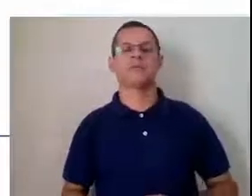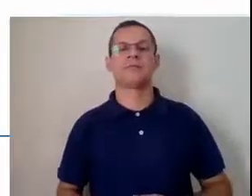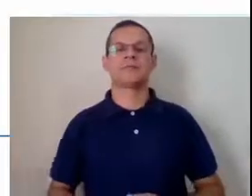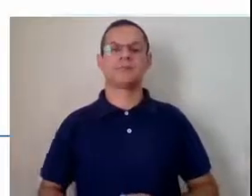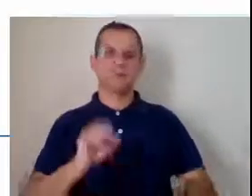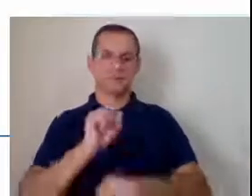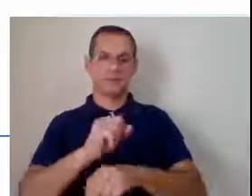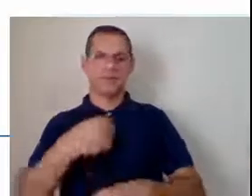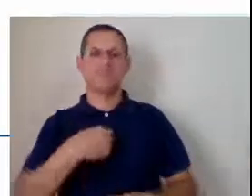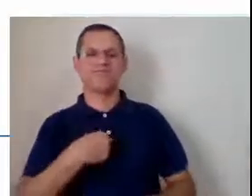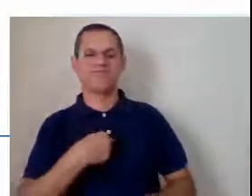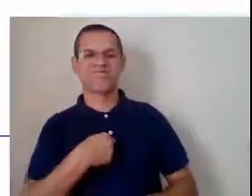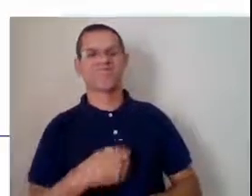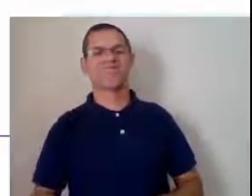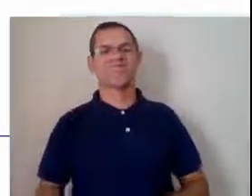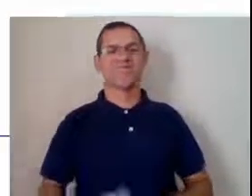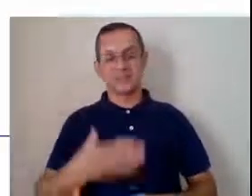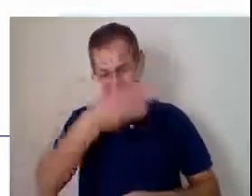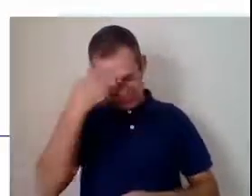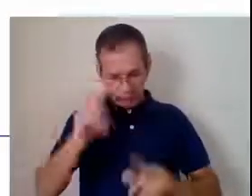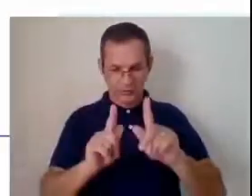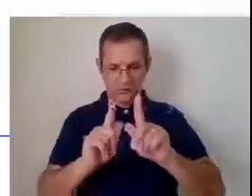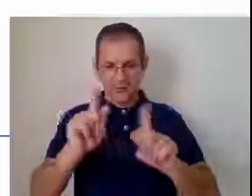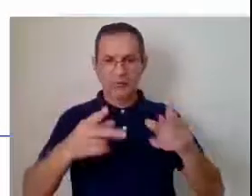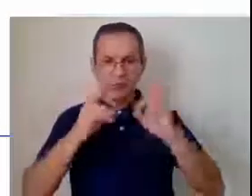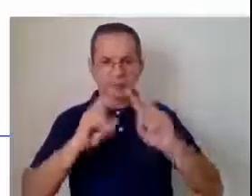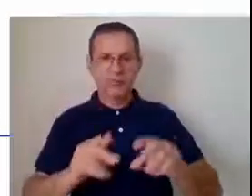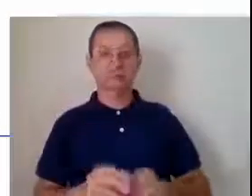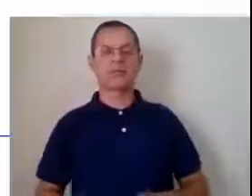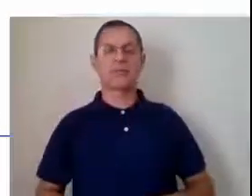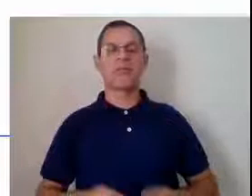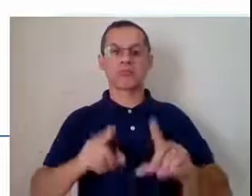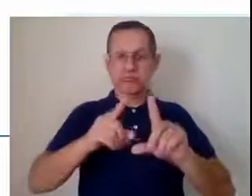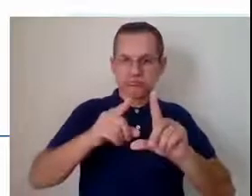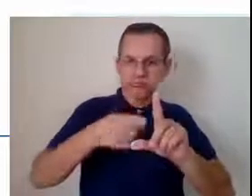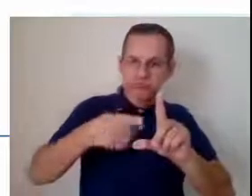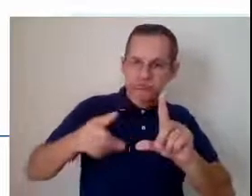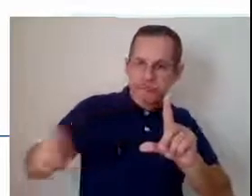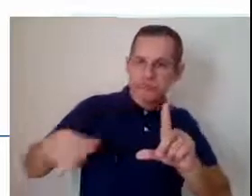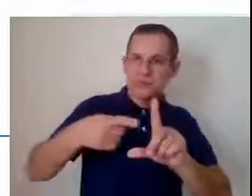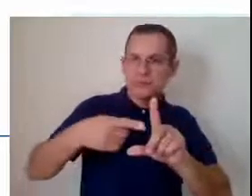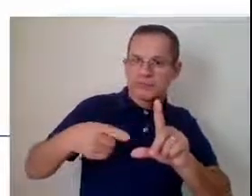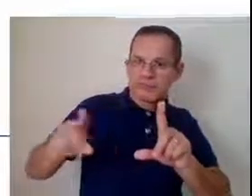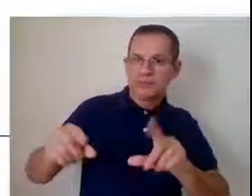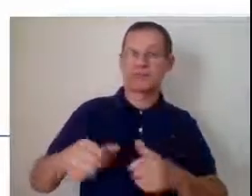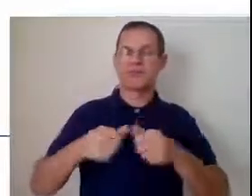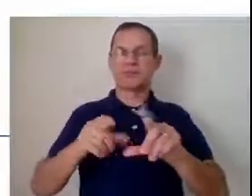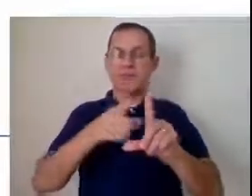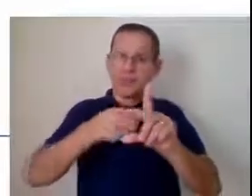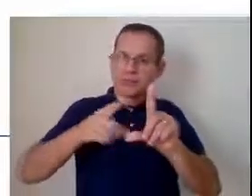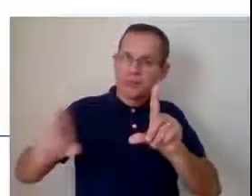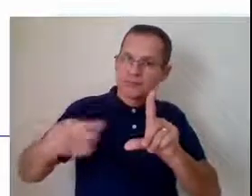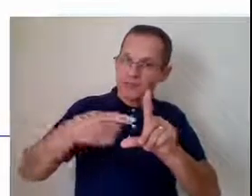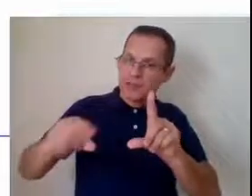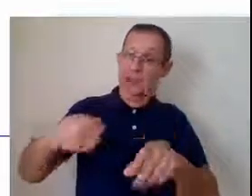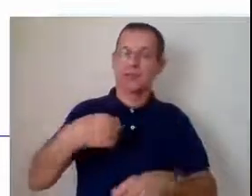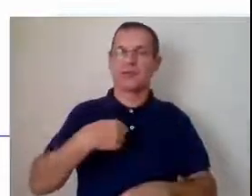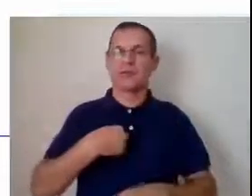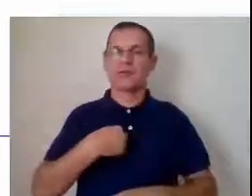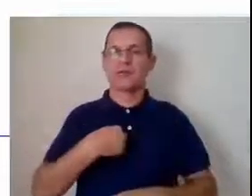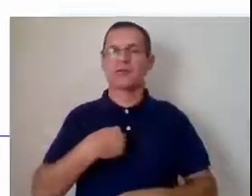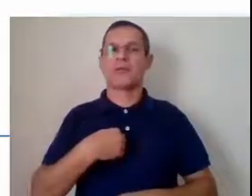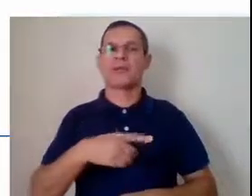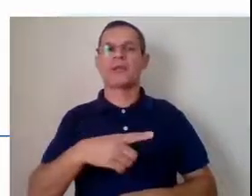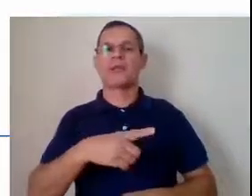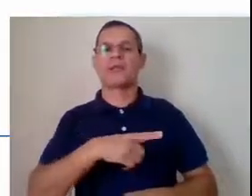opa, eu pulei o gráfico aqui, ó. Eu estou vendo que aqui eu estou, nesse gráfico, eu estou